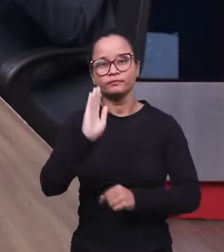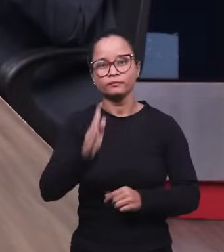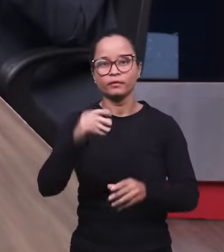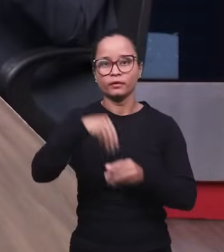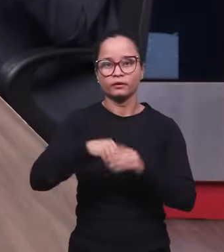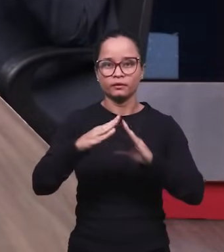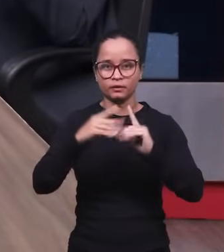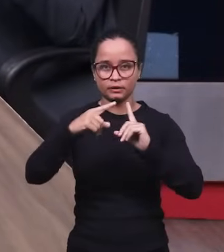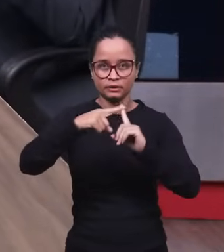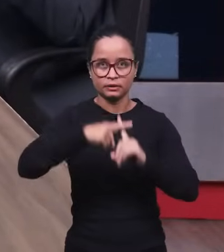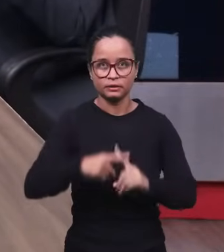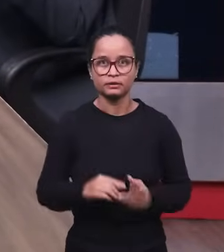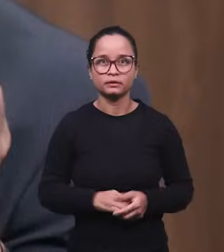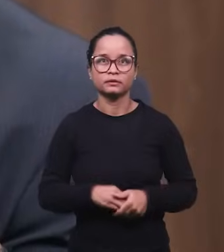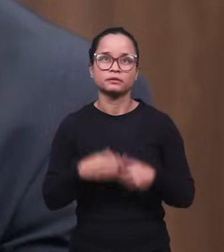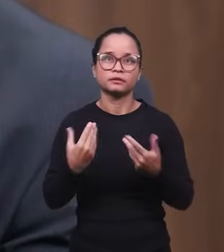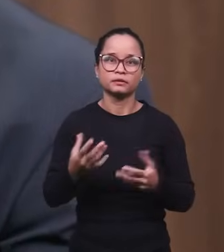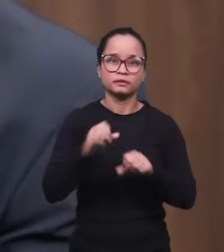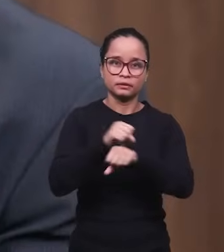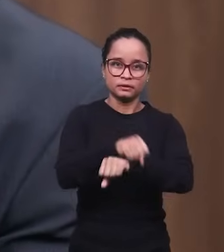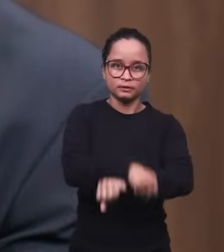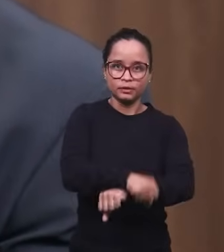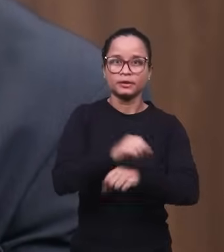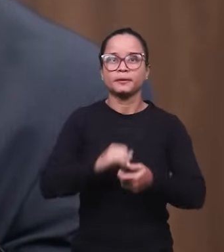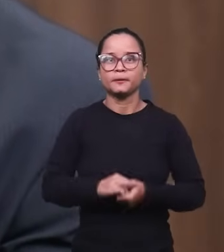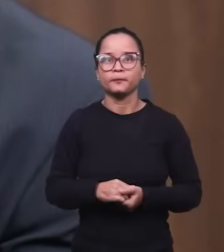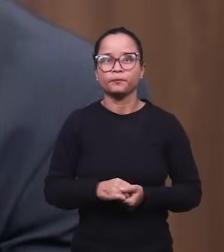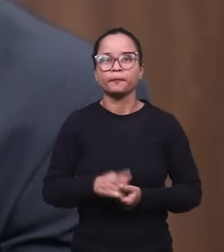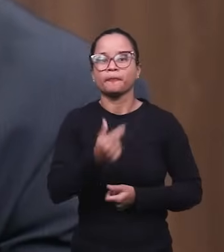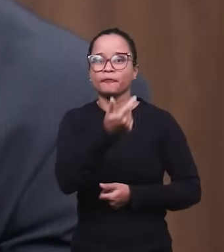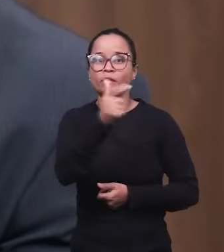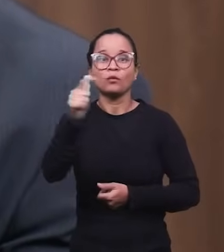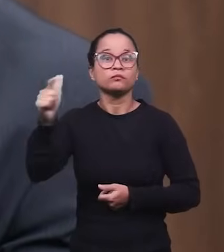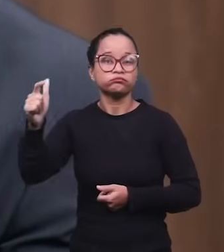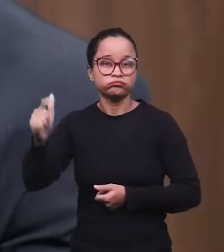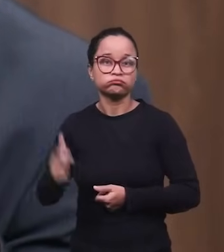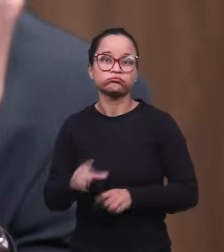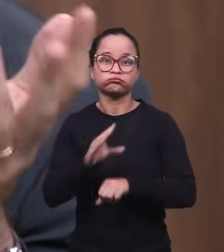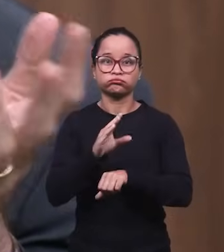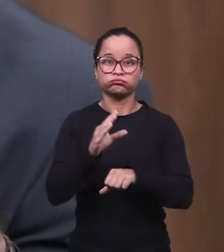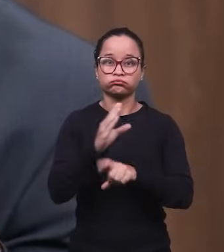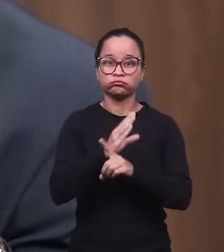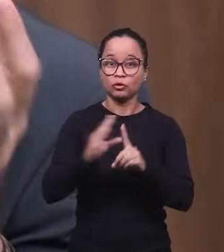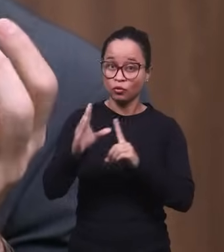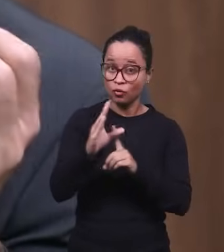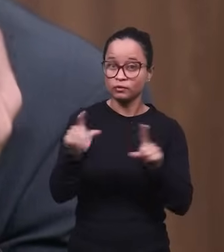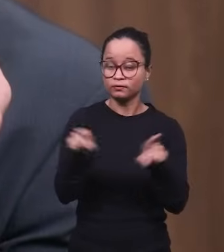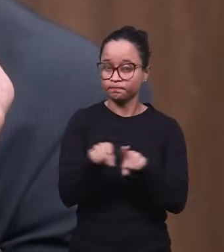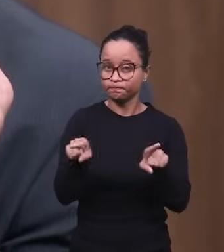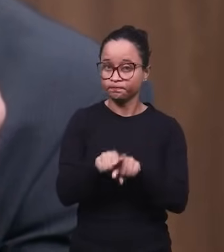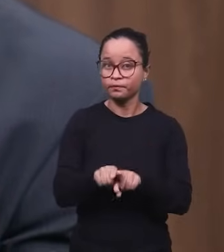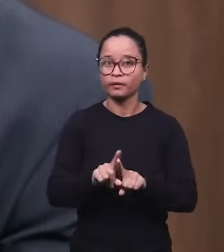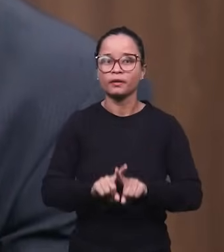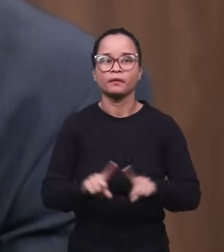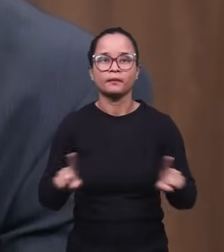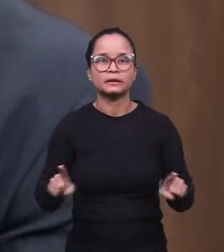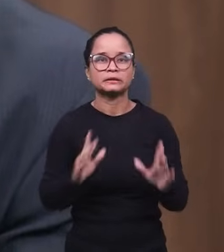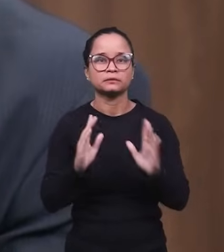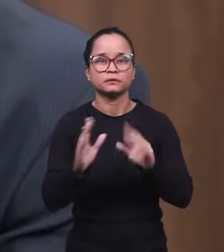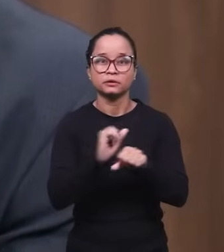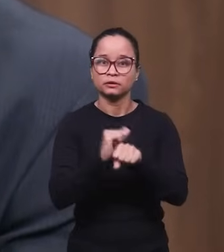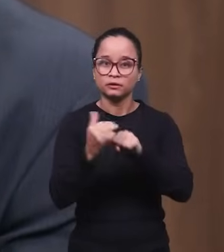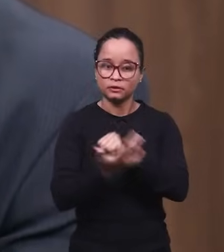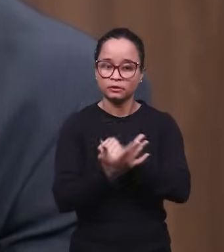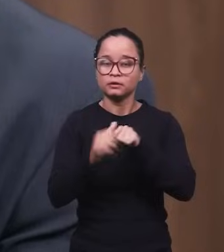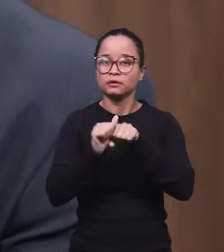bíblicas dominicais nas igrejas, né, seminários, outros cultos, mas quando chegou o